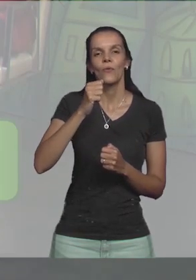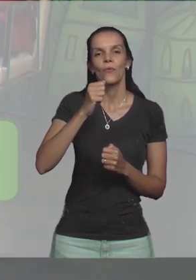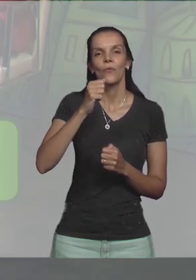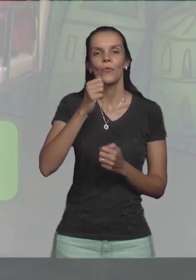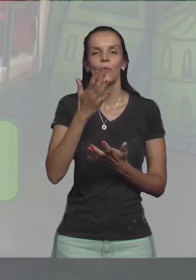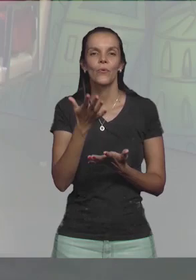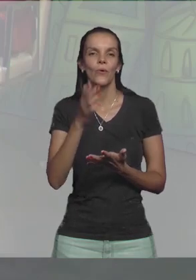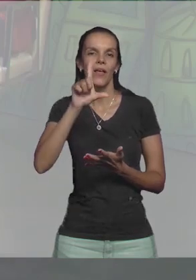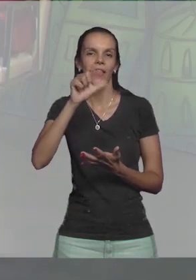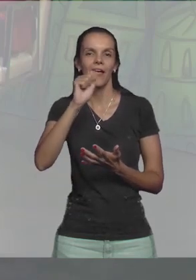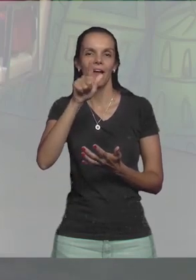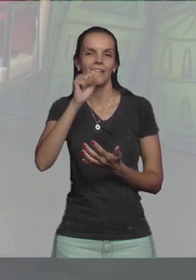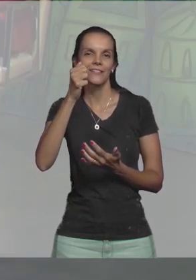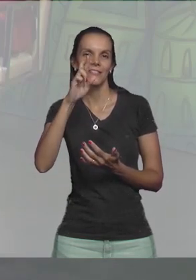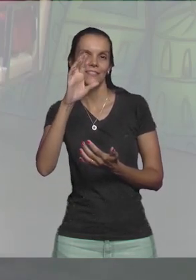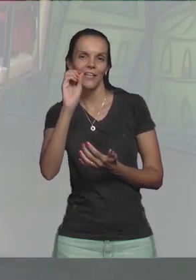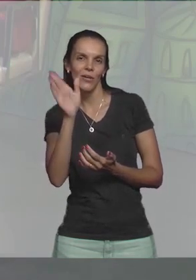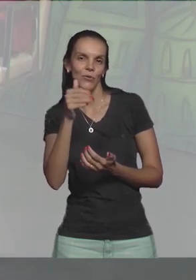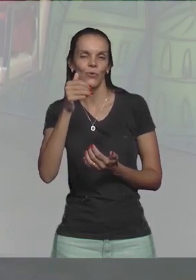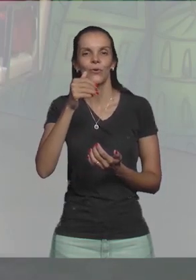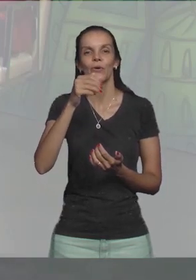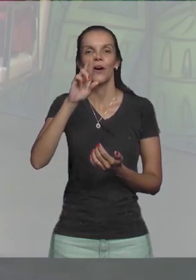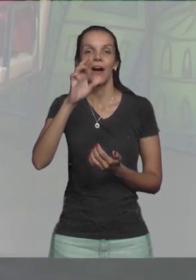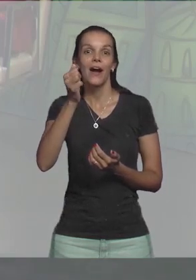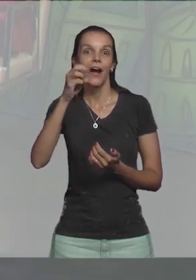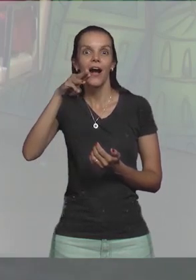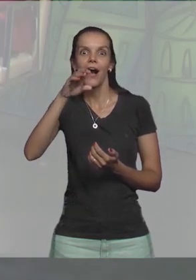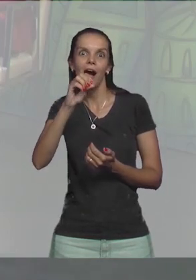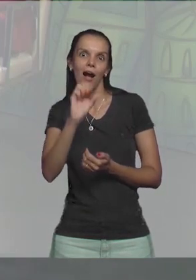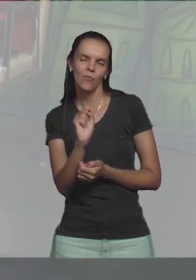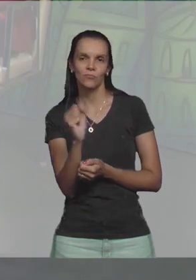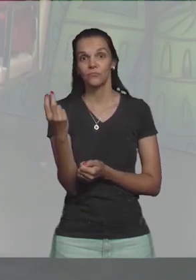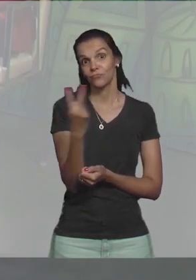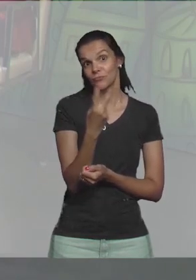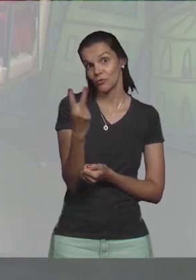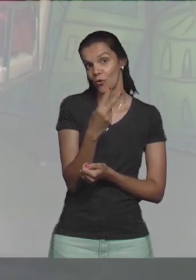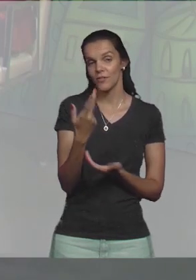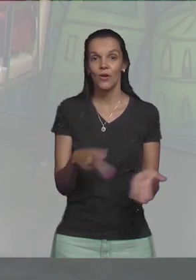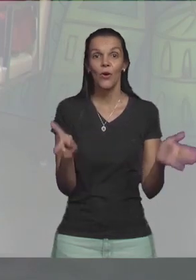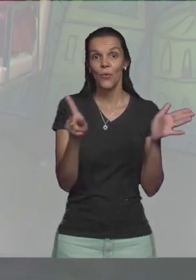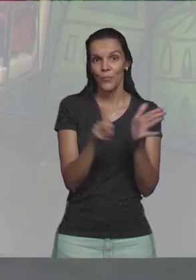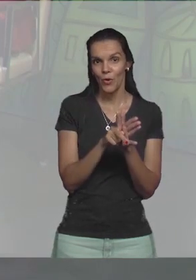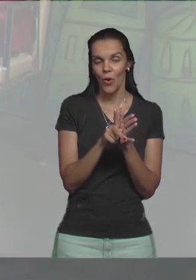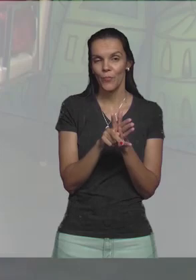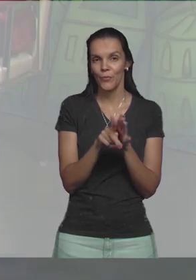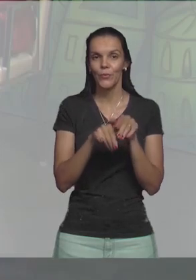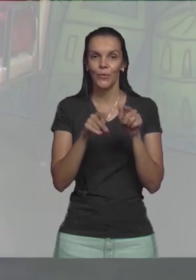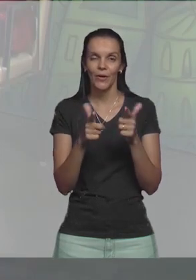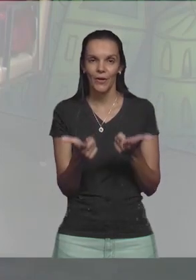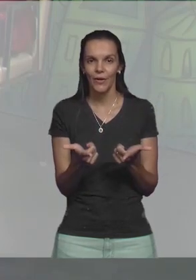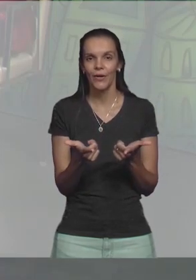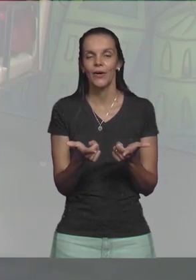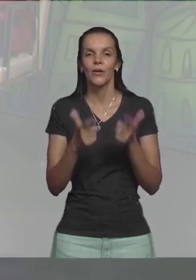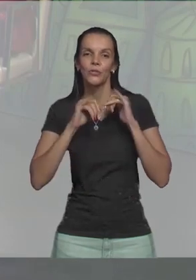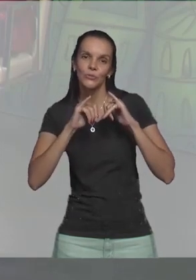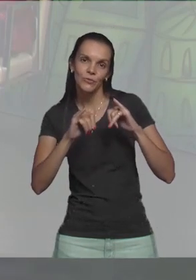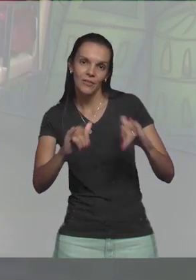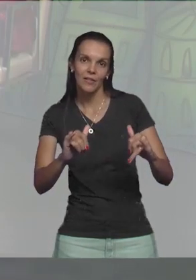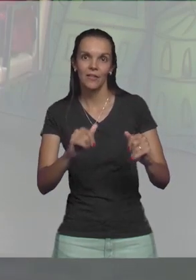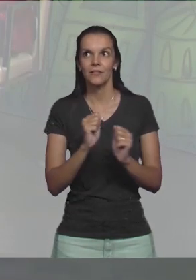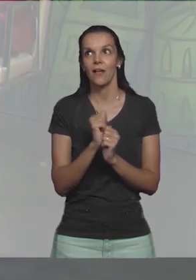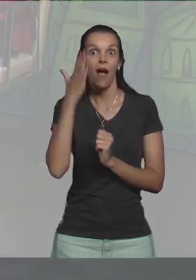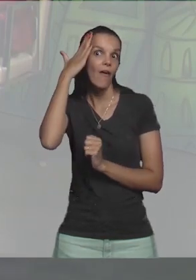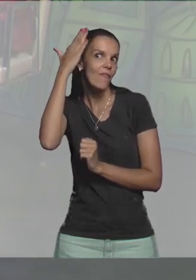entendeu? Dessas pessoas que estão ali nesse espaço do entretenimento, do espaço artístico, até o próprio jornalista de televisão, ele ainda é muito visto como